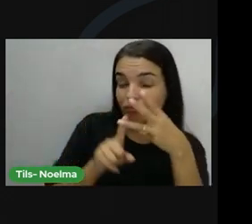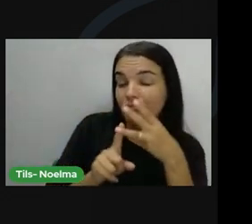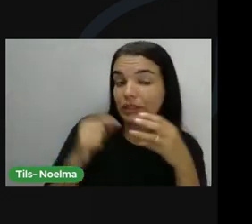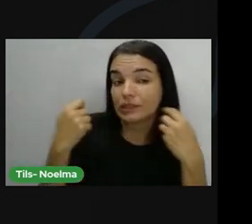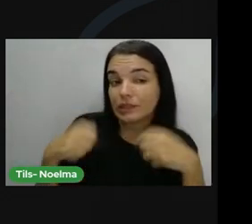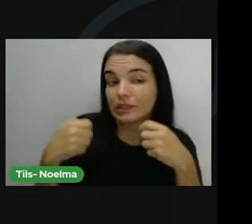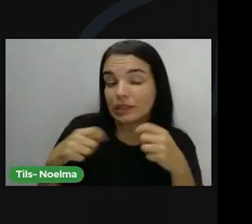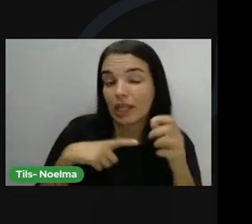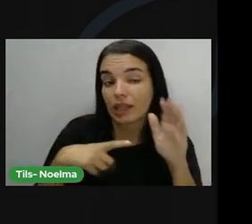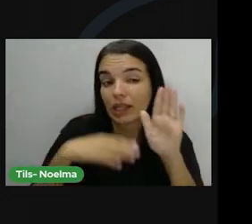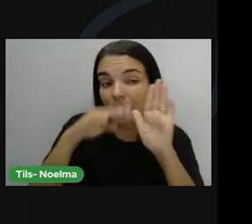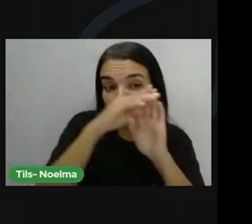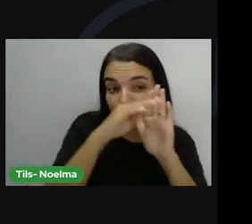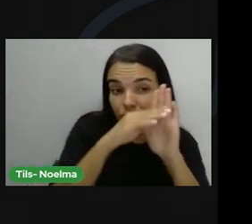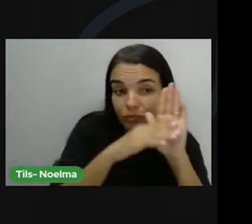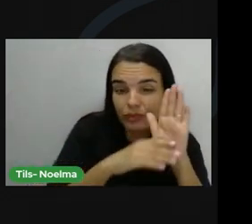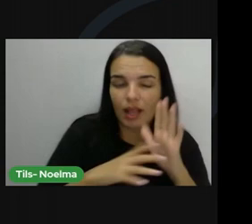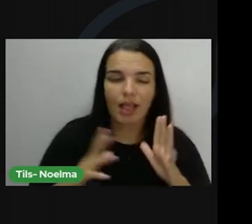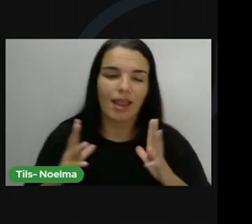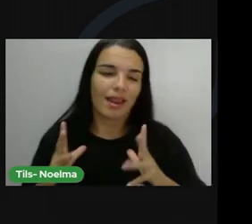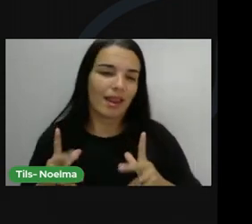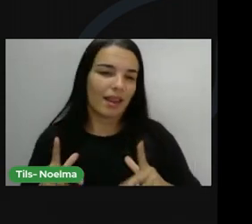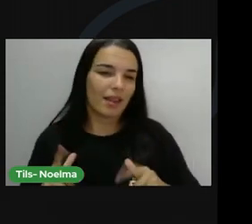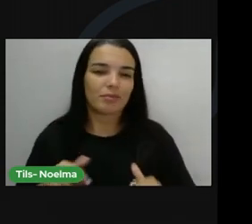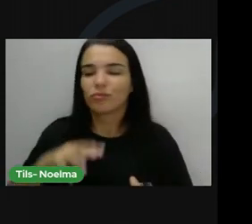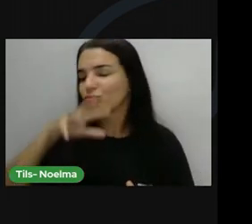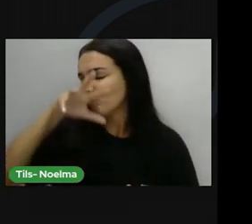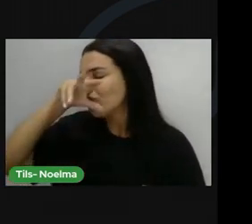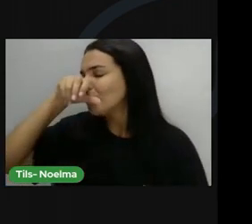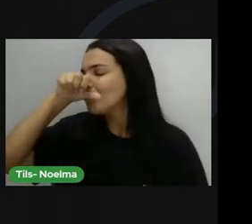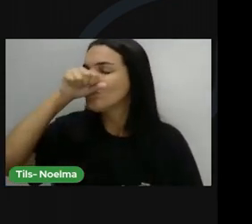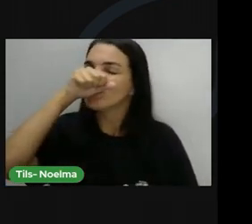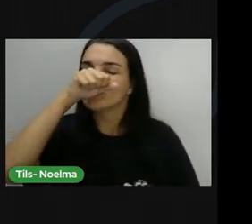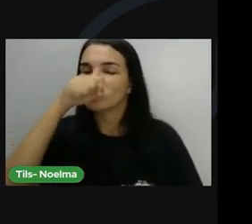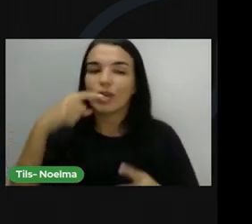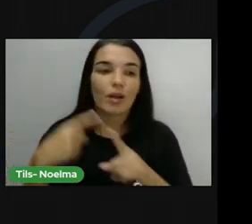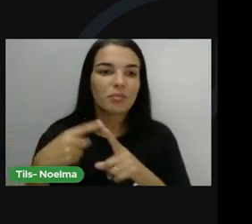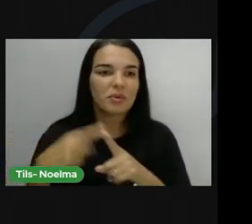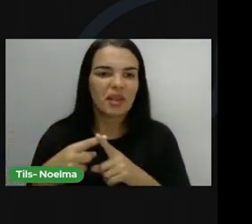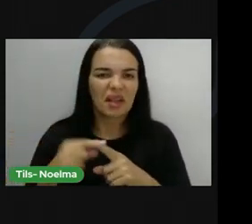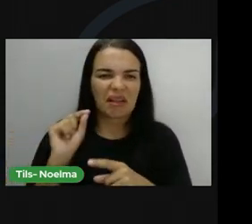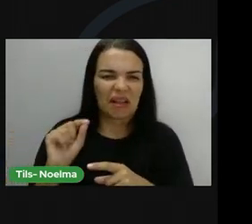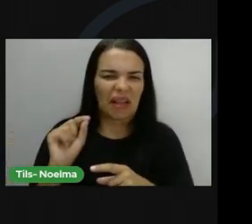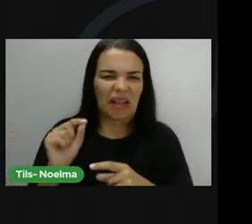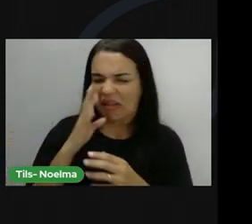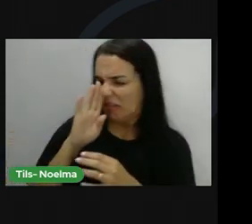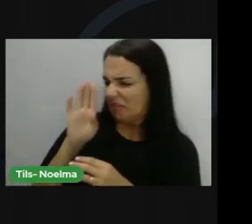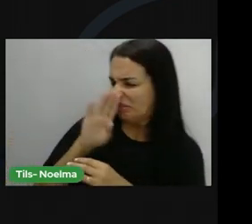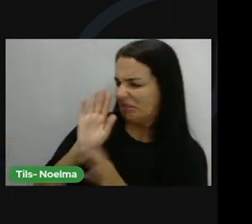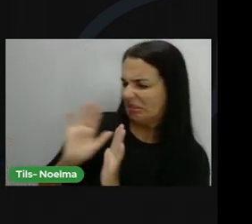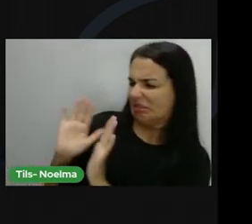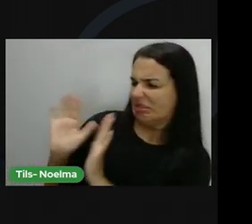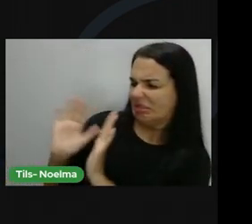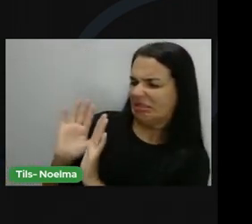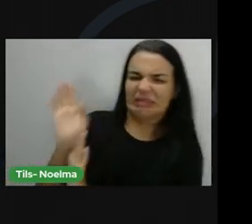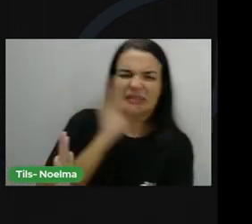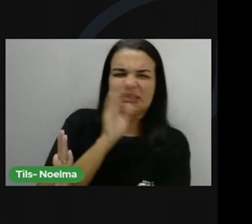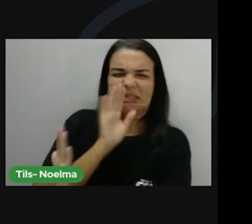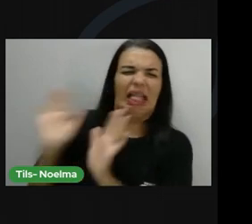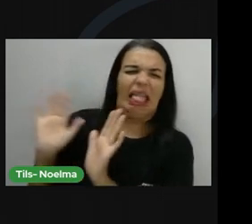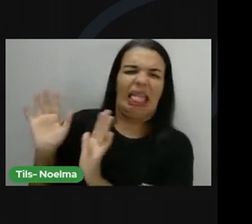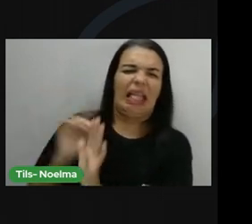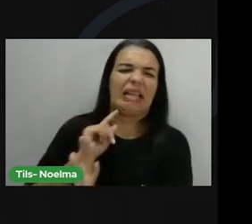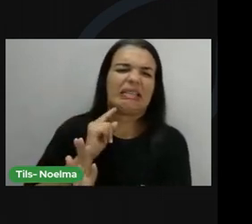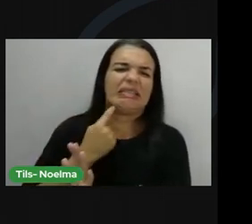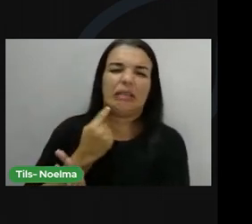devemos estar sempre limpinhos e cheirosos. Afinal, quem gosta de ficar perto de alguém com cheiro ruim, roupas sujas e